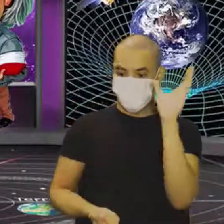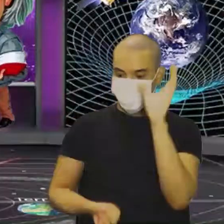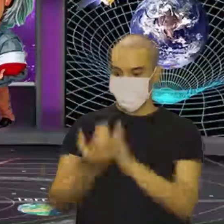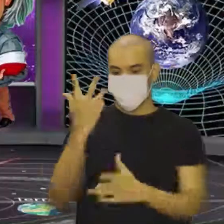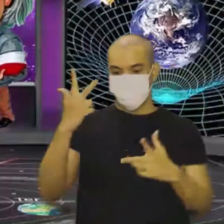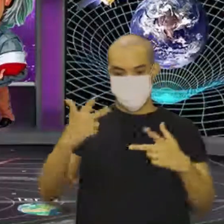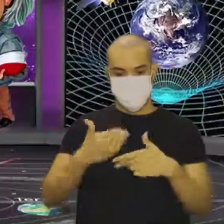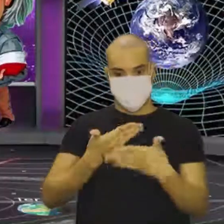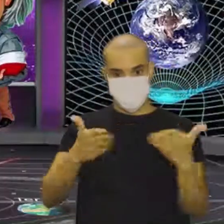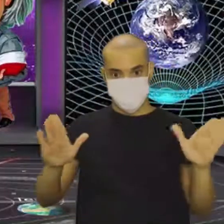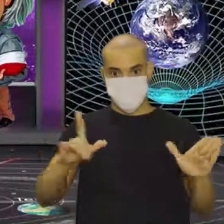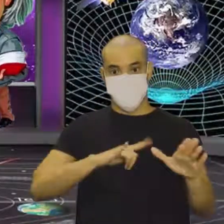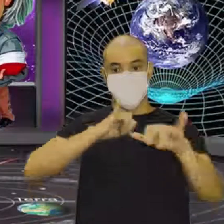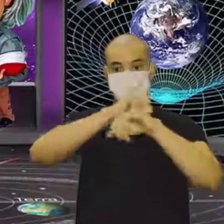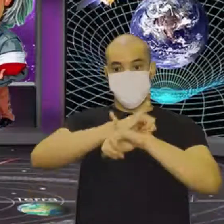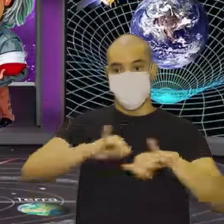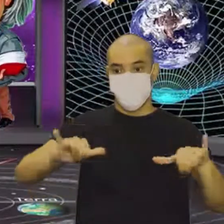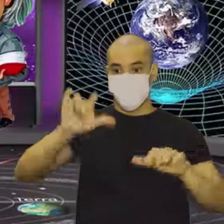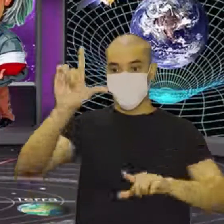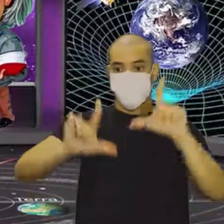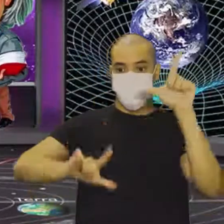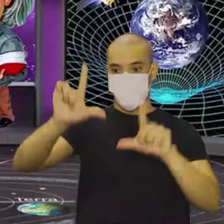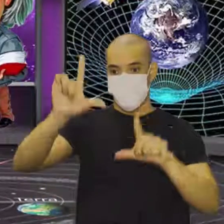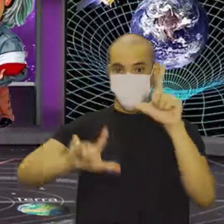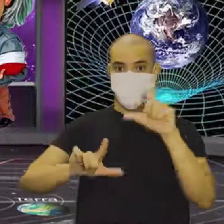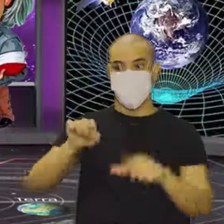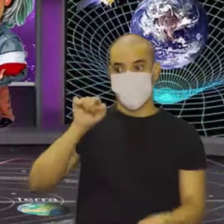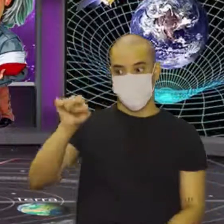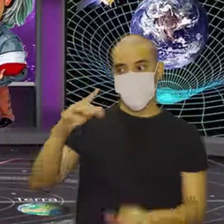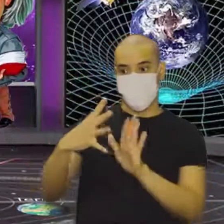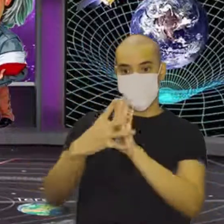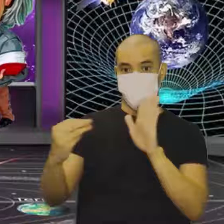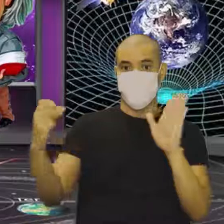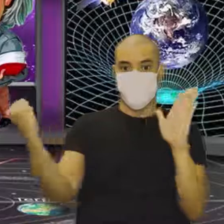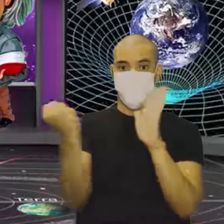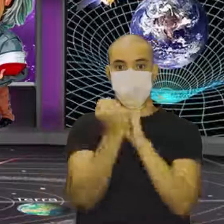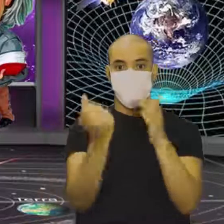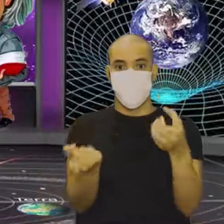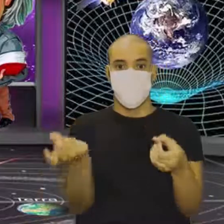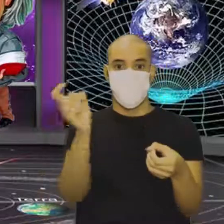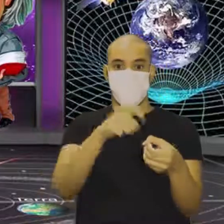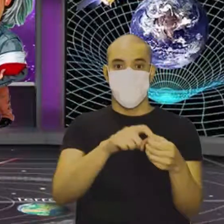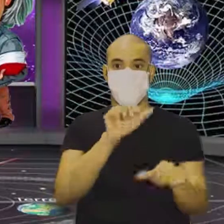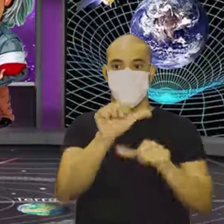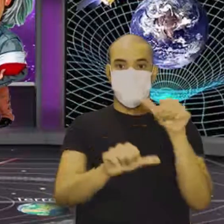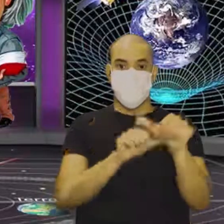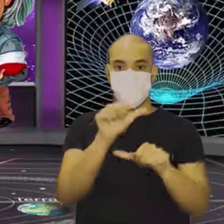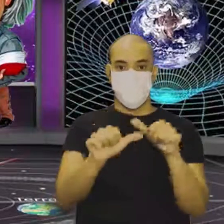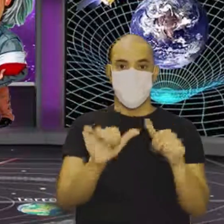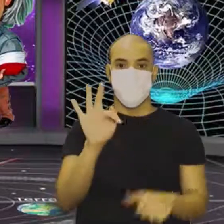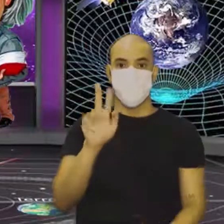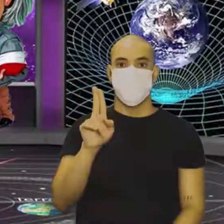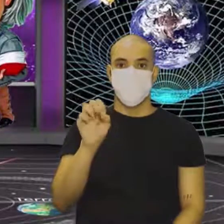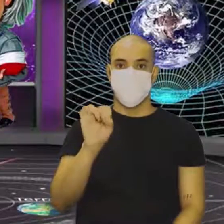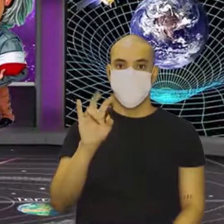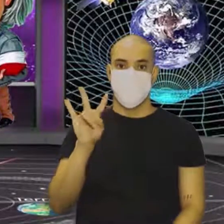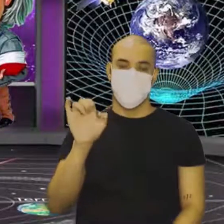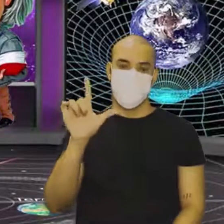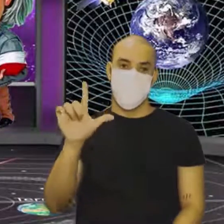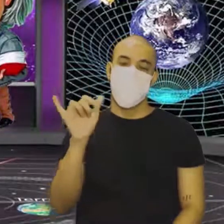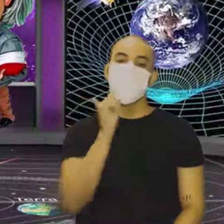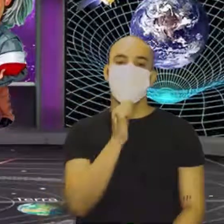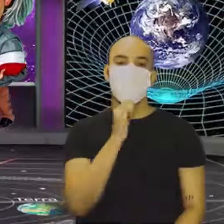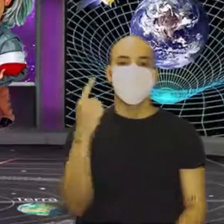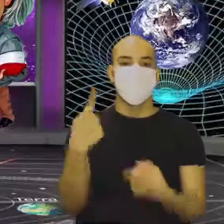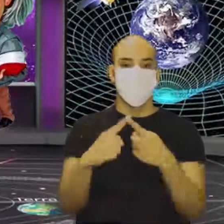lançados, às vezes se noticia na televisão que modelo X volte à concessionária para se trocar um fusível, por exemplo. Por quê? Porque